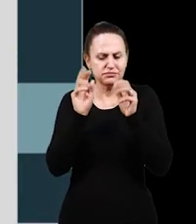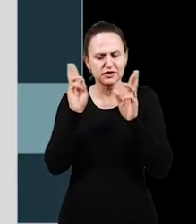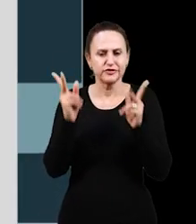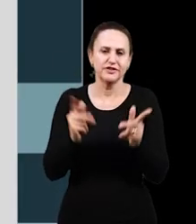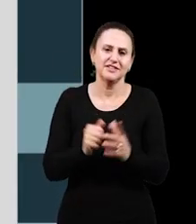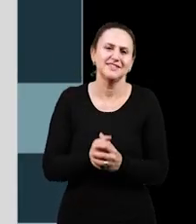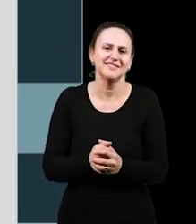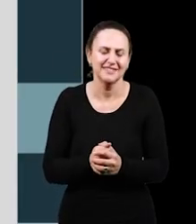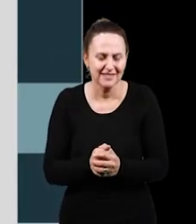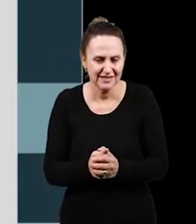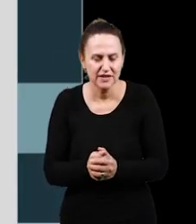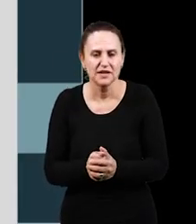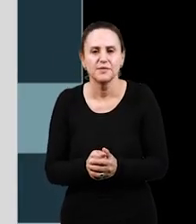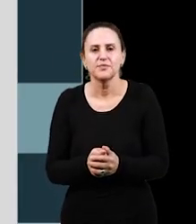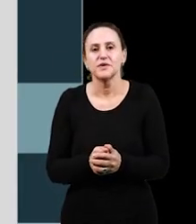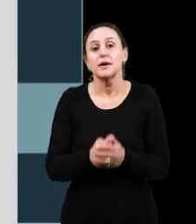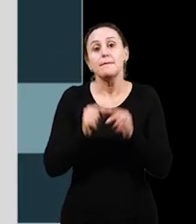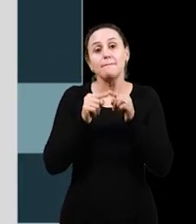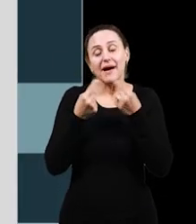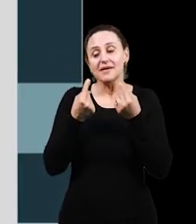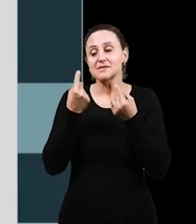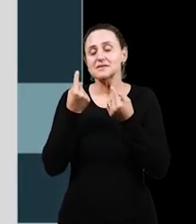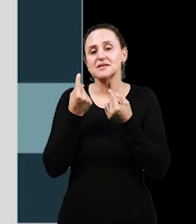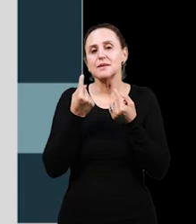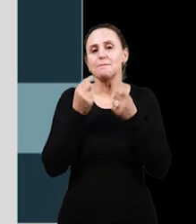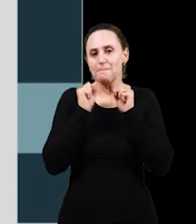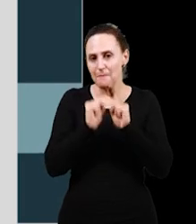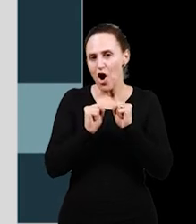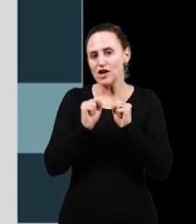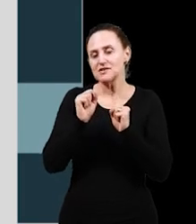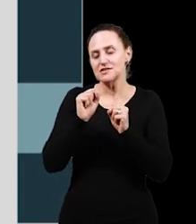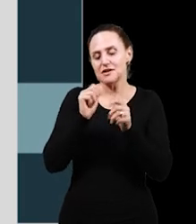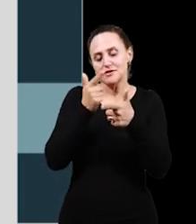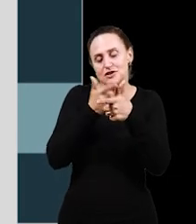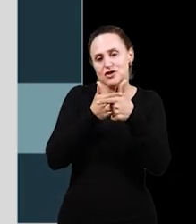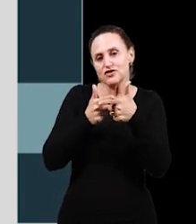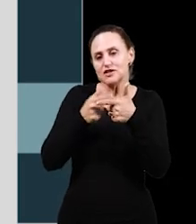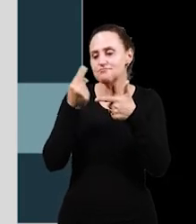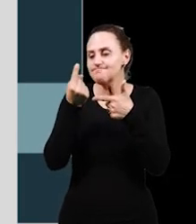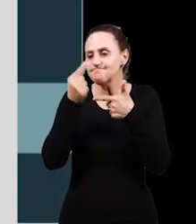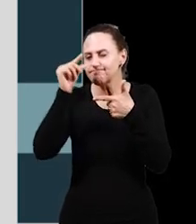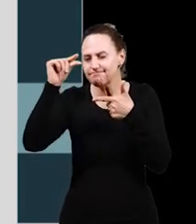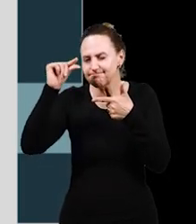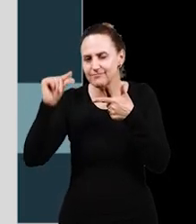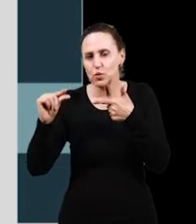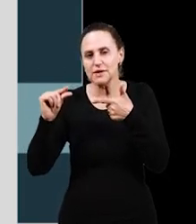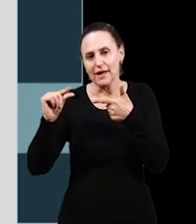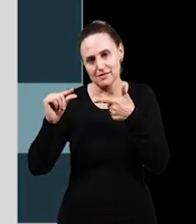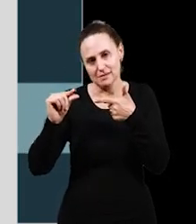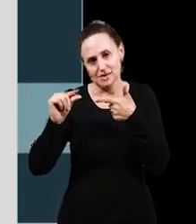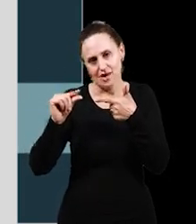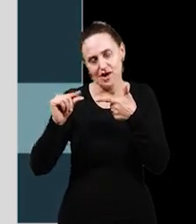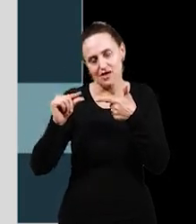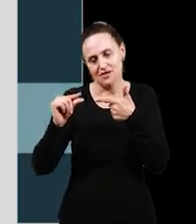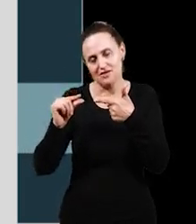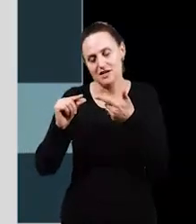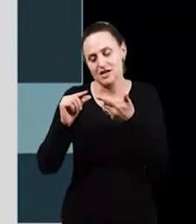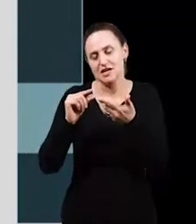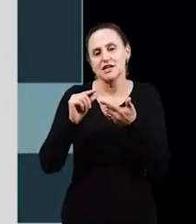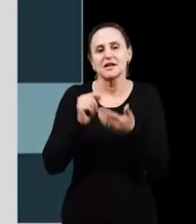articulada significa que ela pode ser dividida em unidades menores tá E ele faz isso então